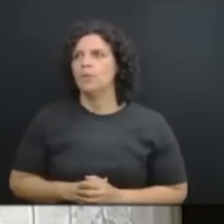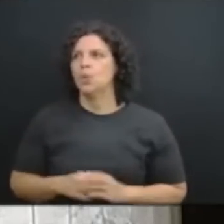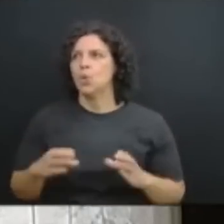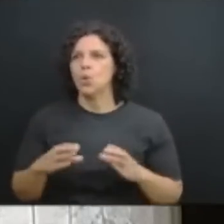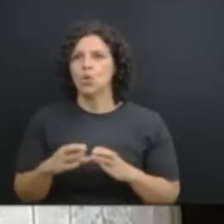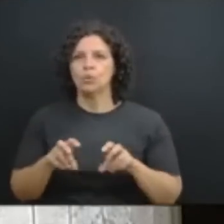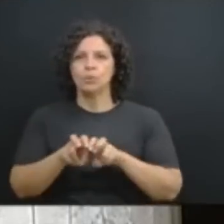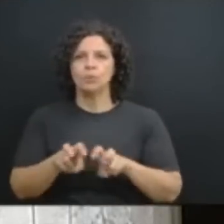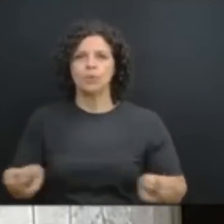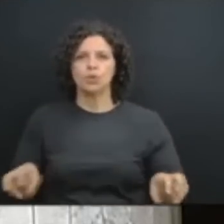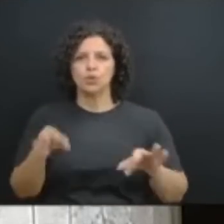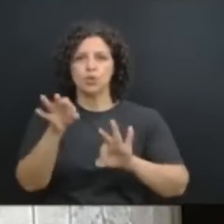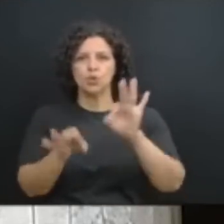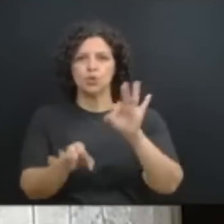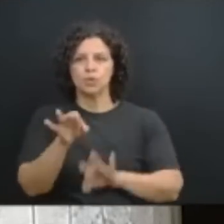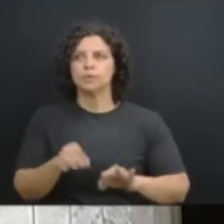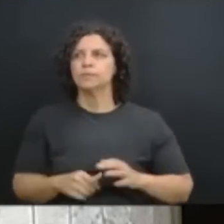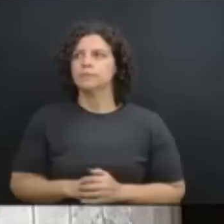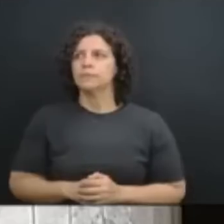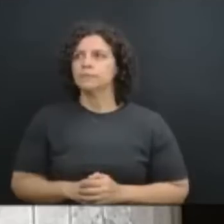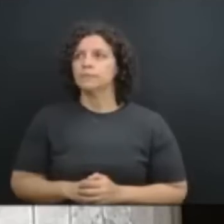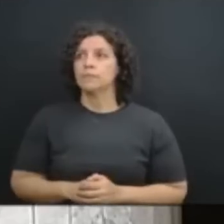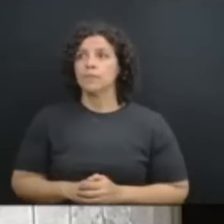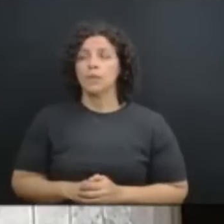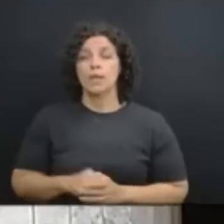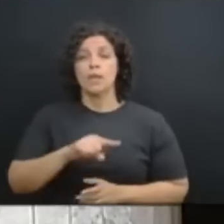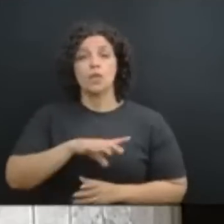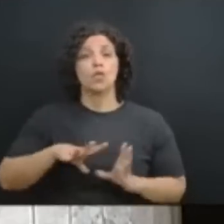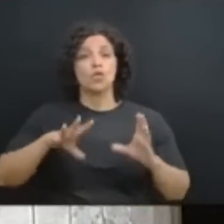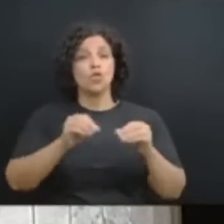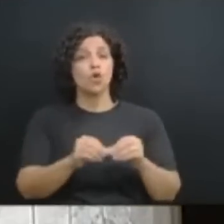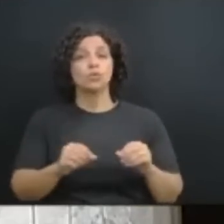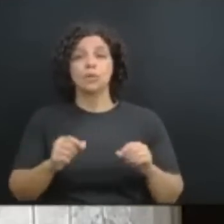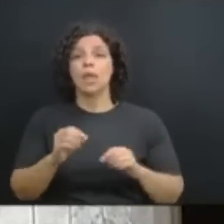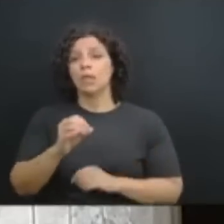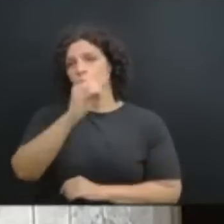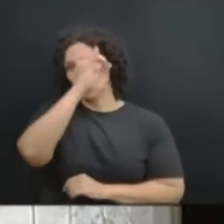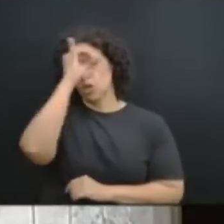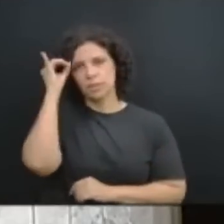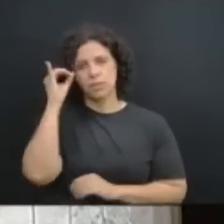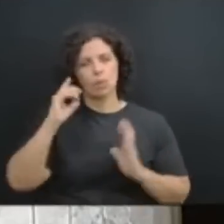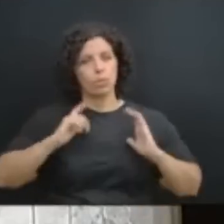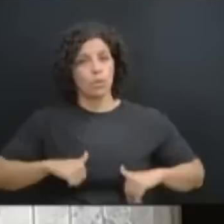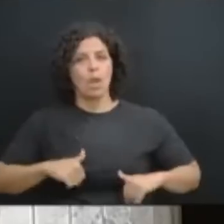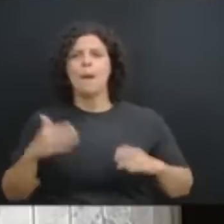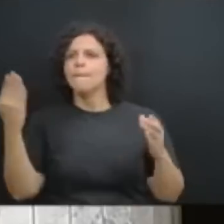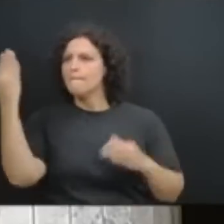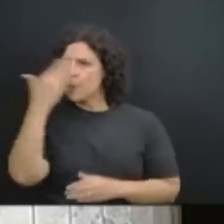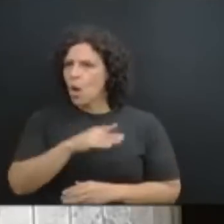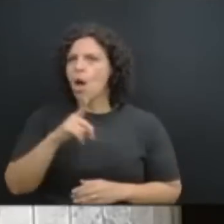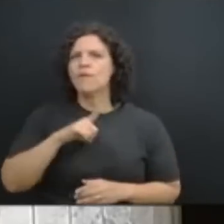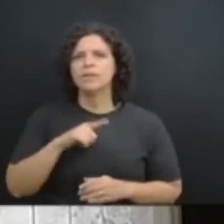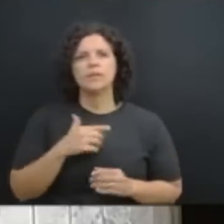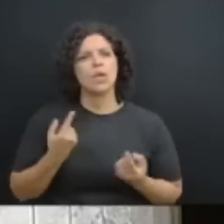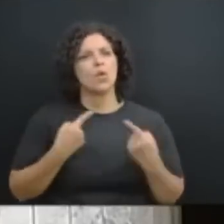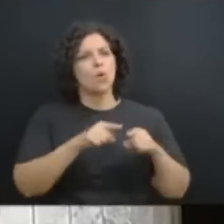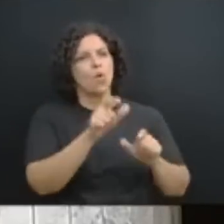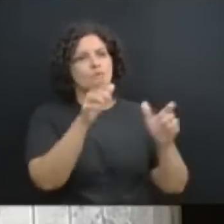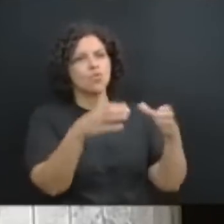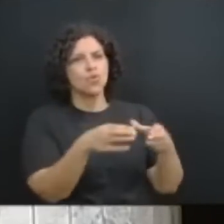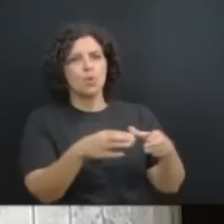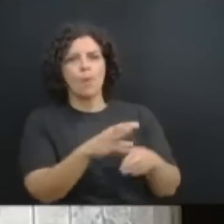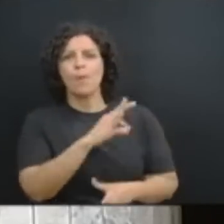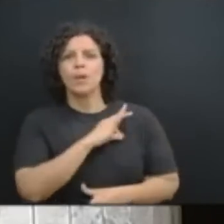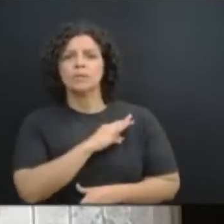do júri. E foram absolvidos. Embora todas as provas recaíssem sobre eles, doutor Antenor,